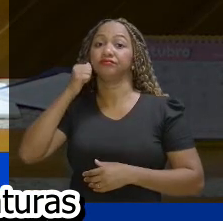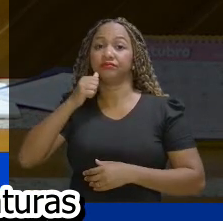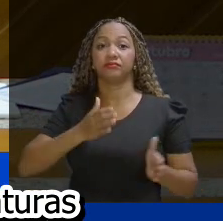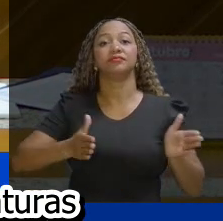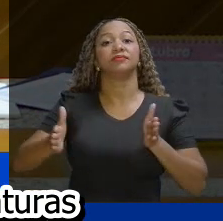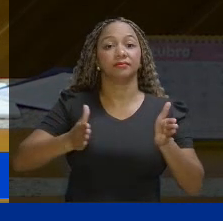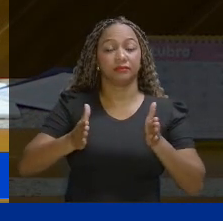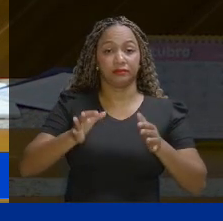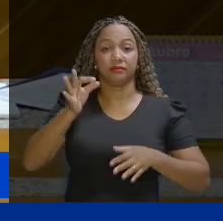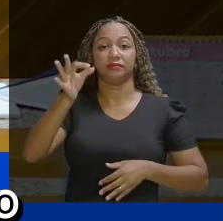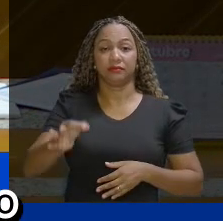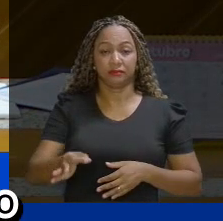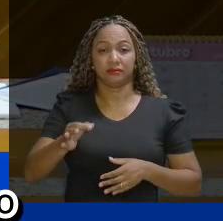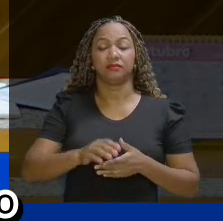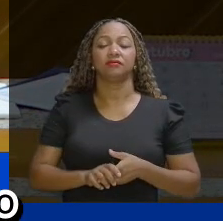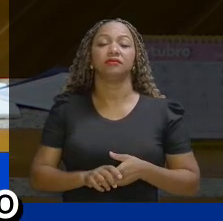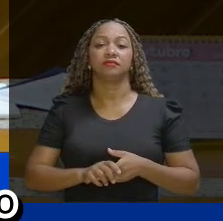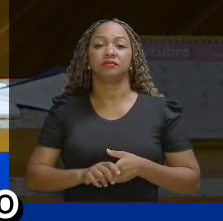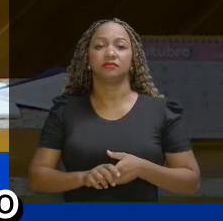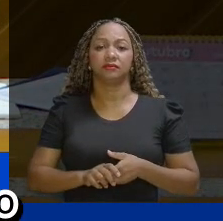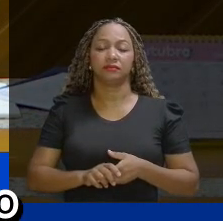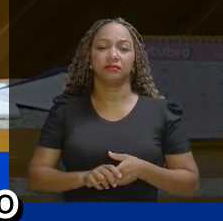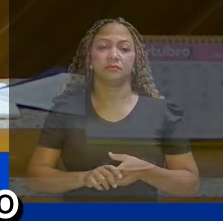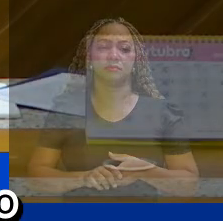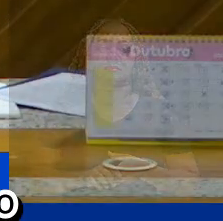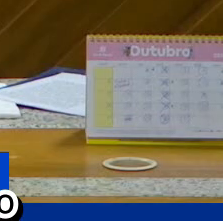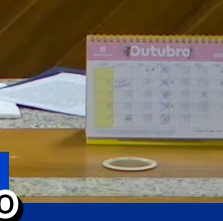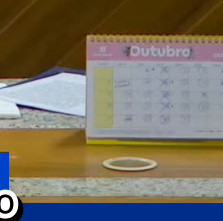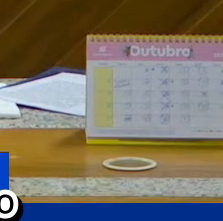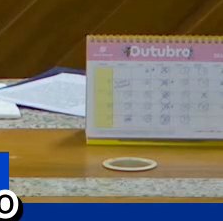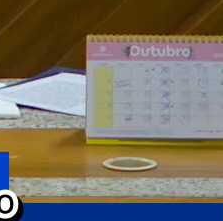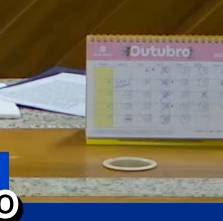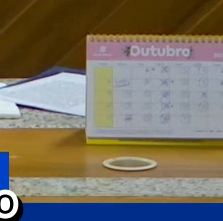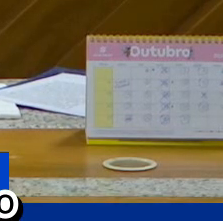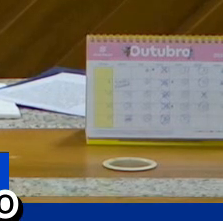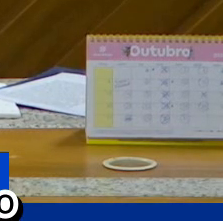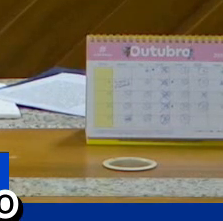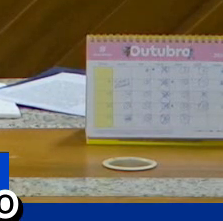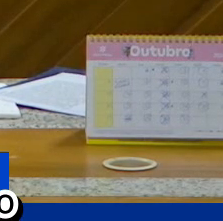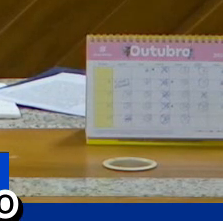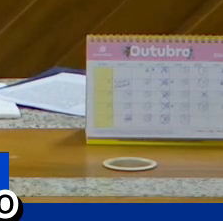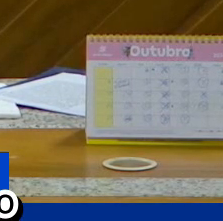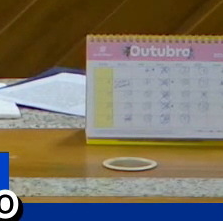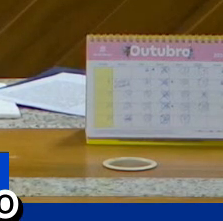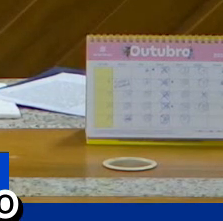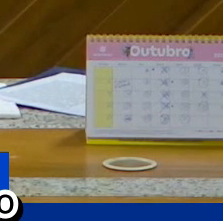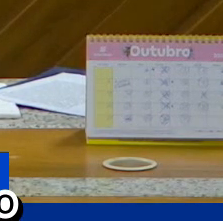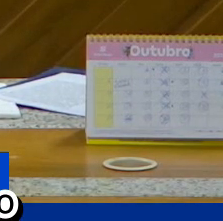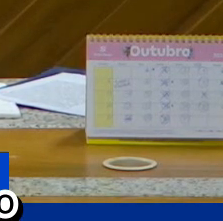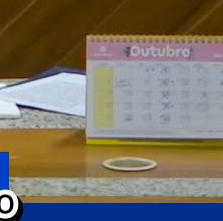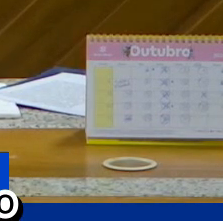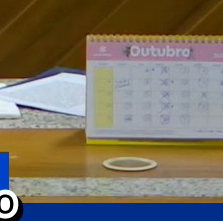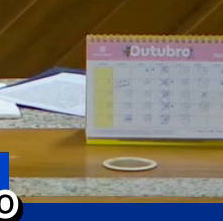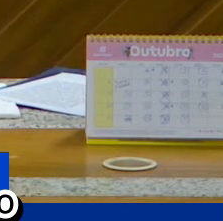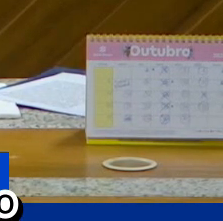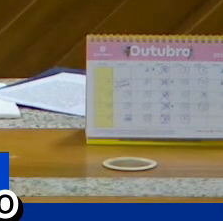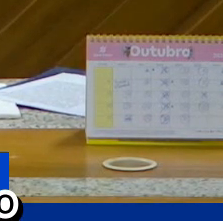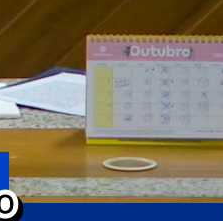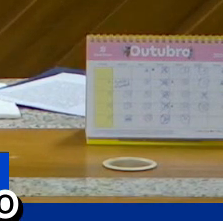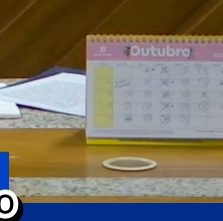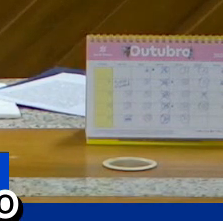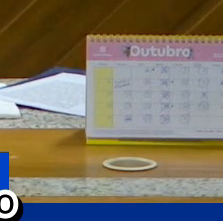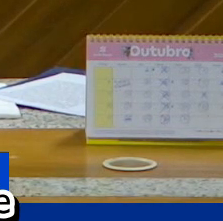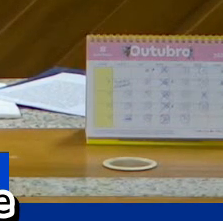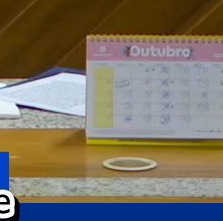tal providência. Ademais, a renúncia de candidatas próxima ao período